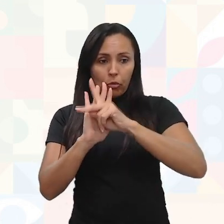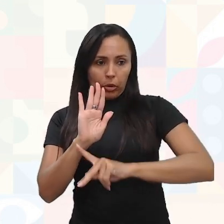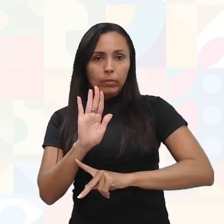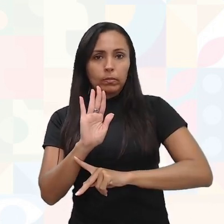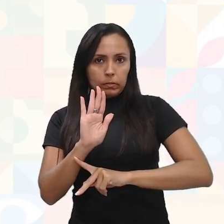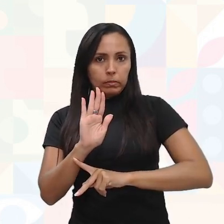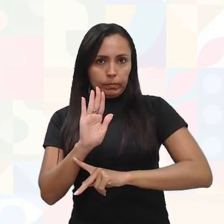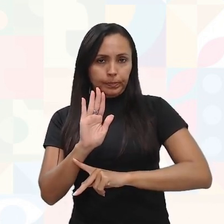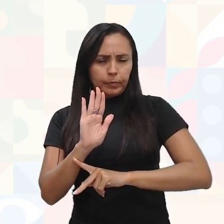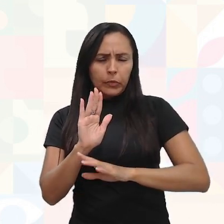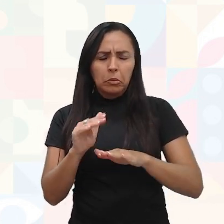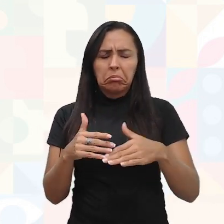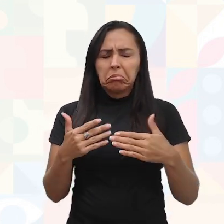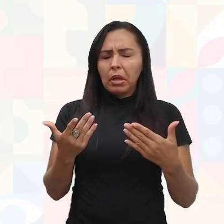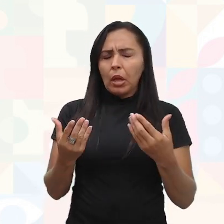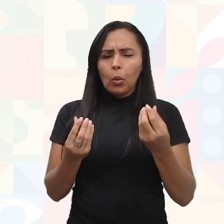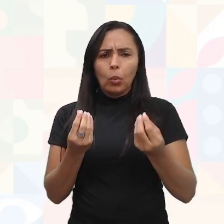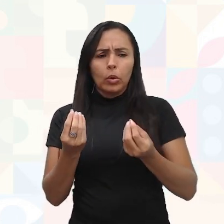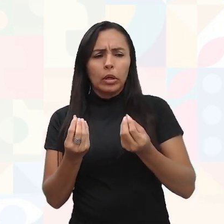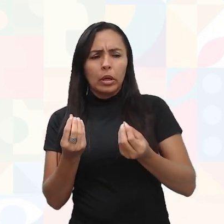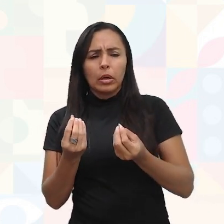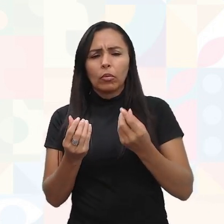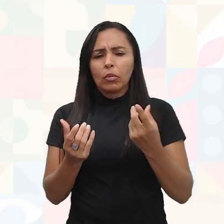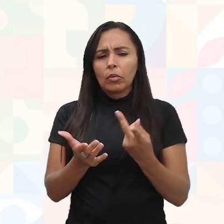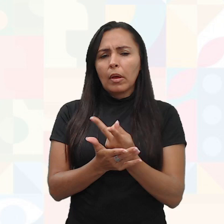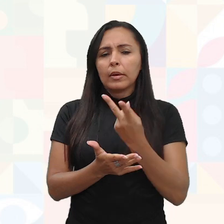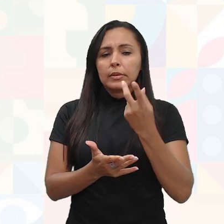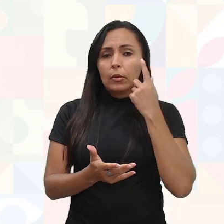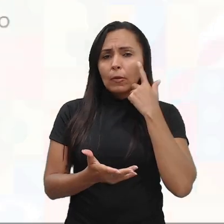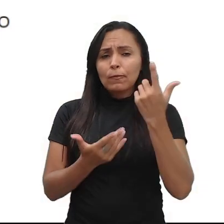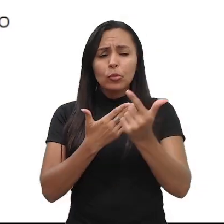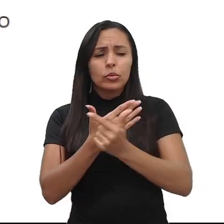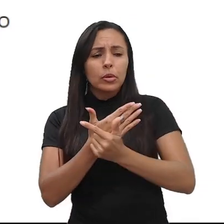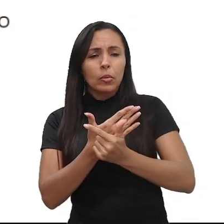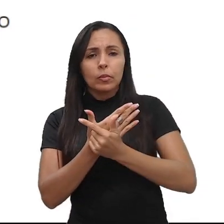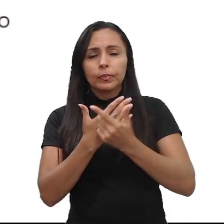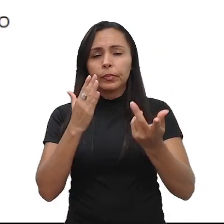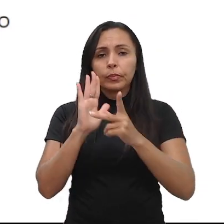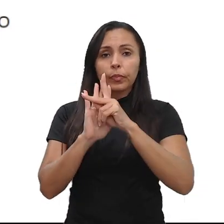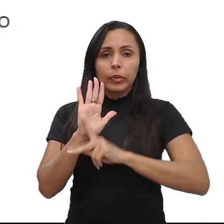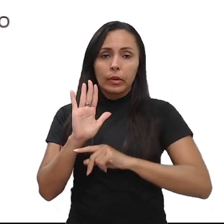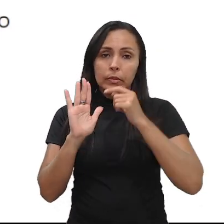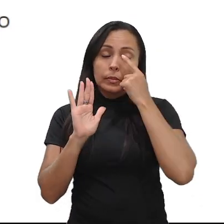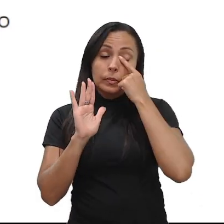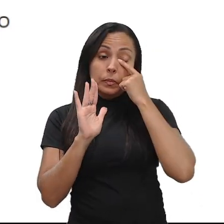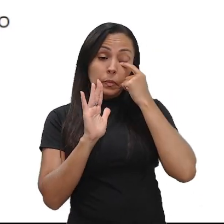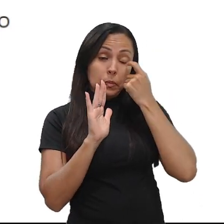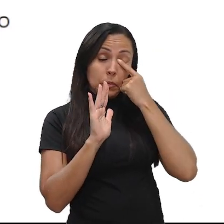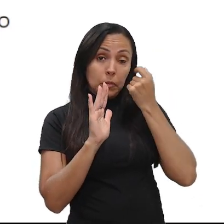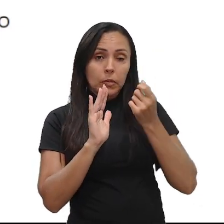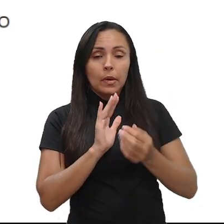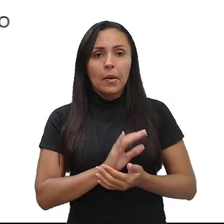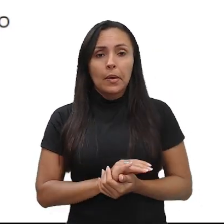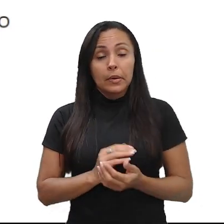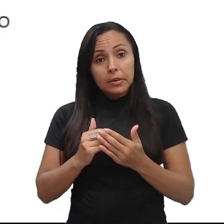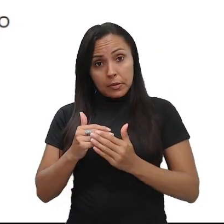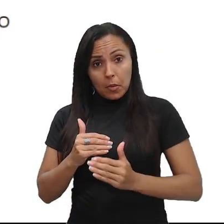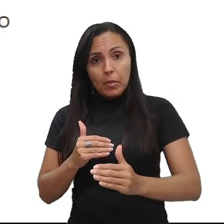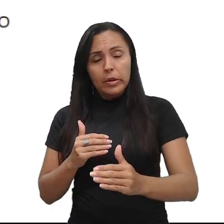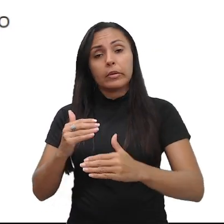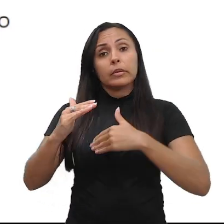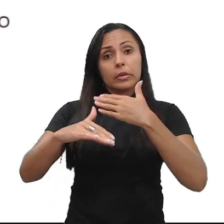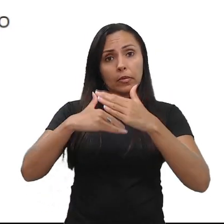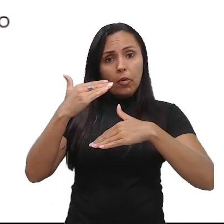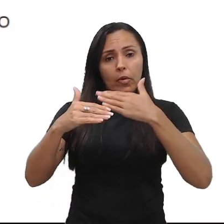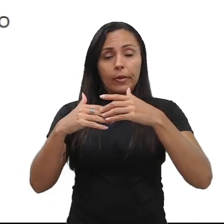né? Qual a necessidade deste projeto? Qual que é a função desse projeto na nossa disciplina, né? Inicialmente,